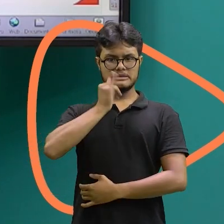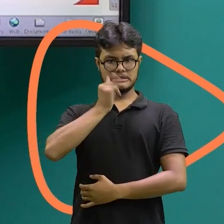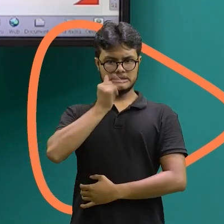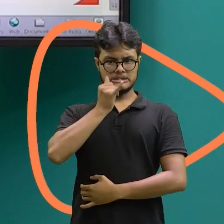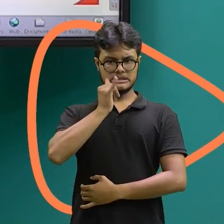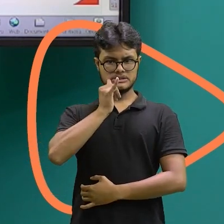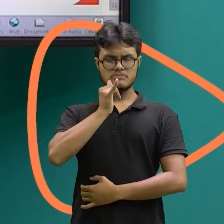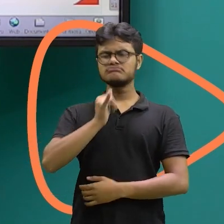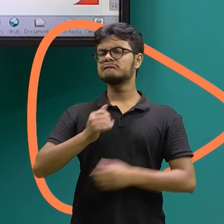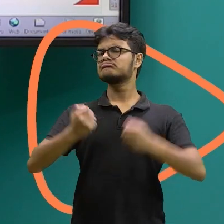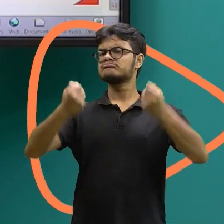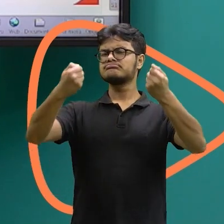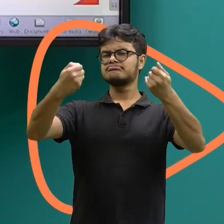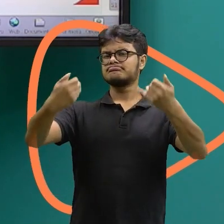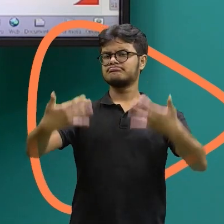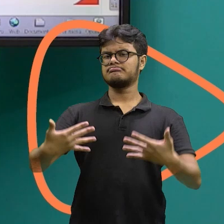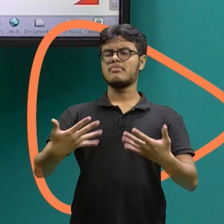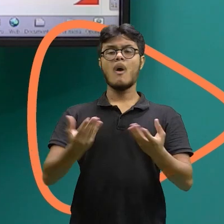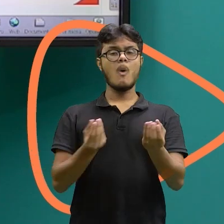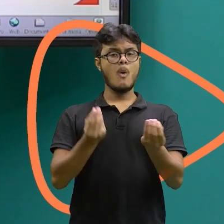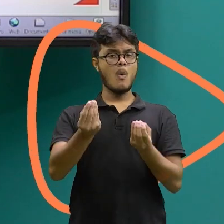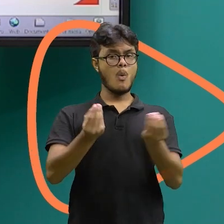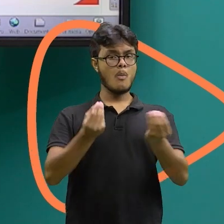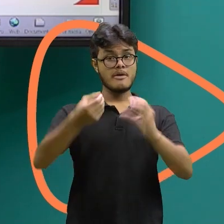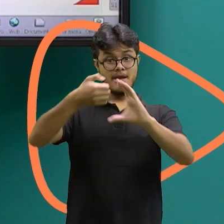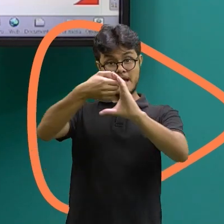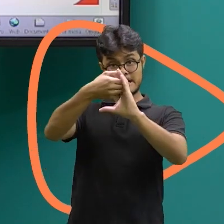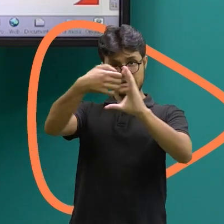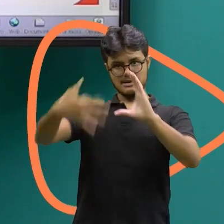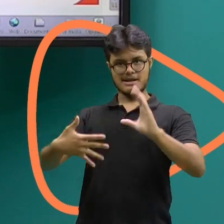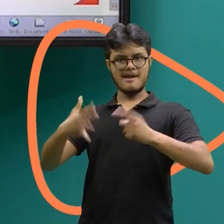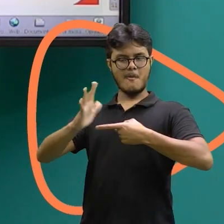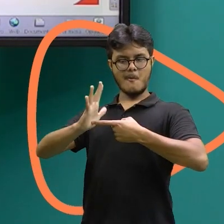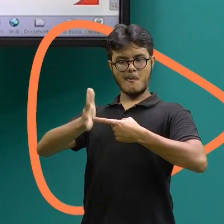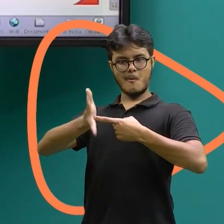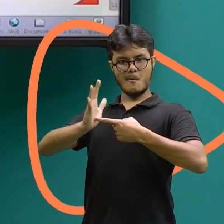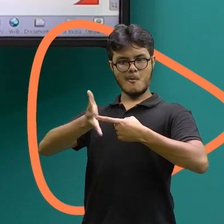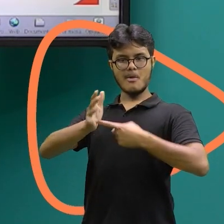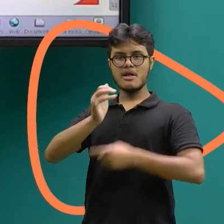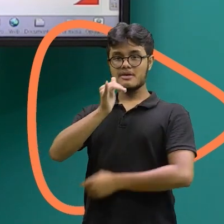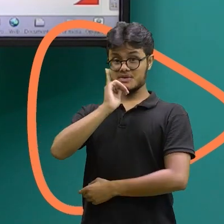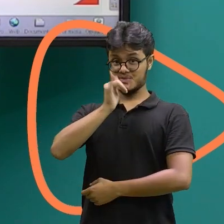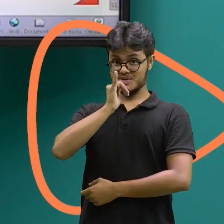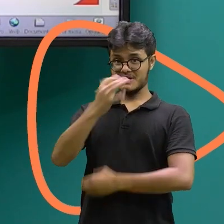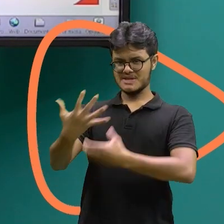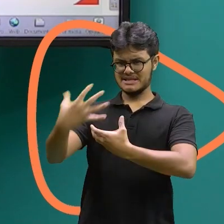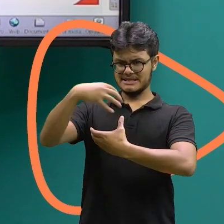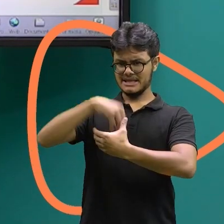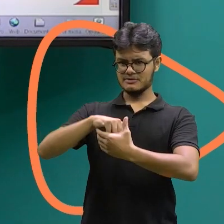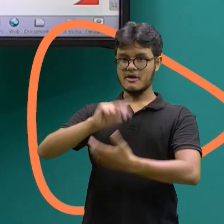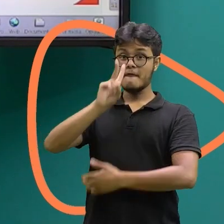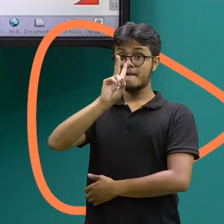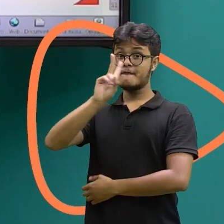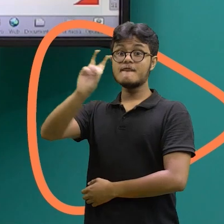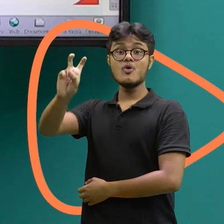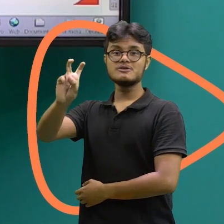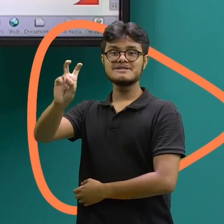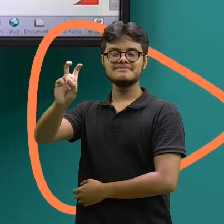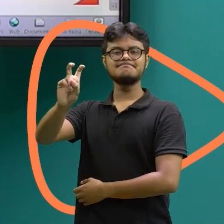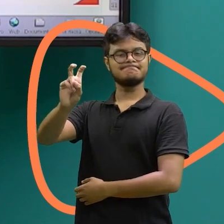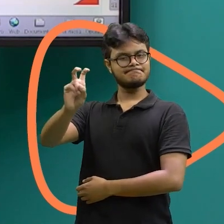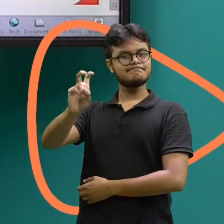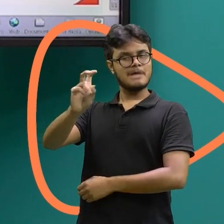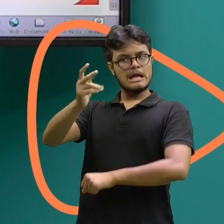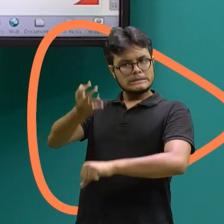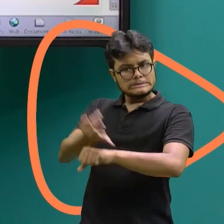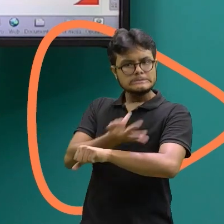está mostrando aí quais são algumas características do gerador. No caso, a resistência interna do gerador, a força eletromotriz do